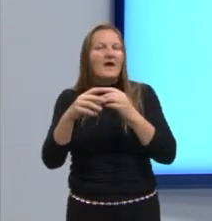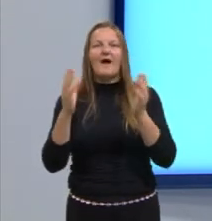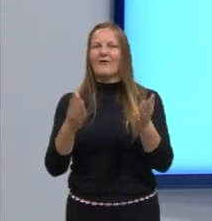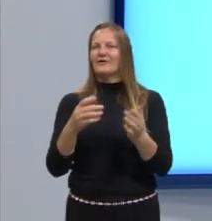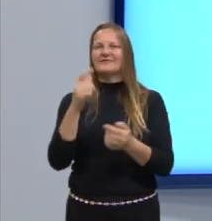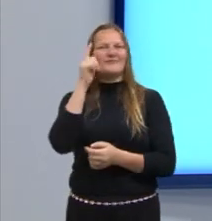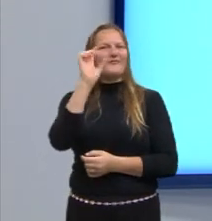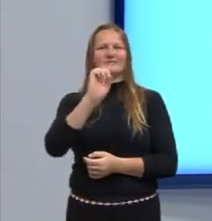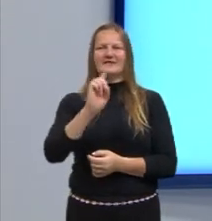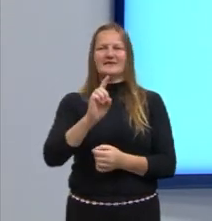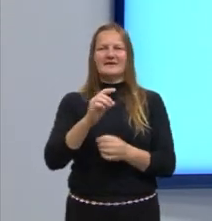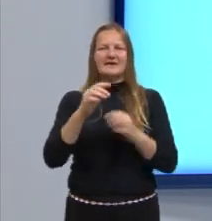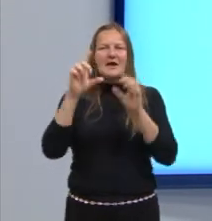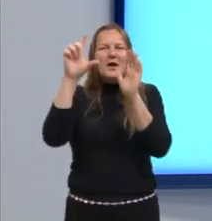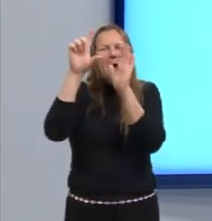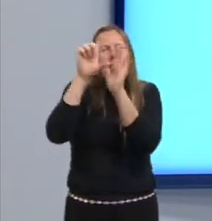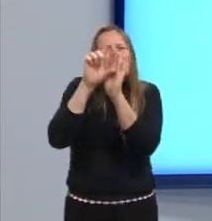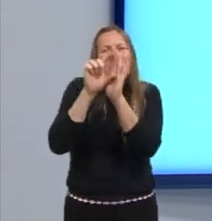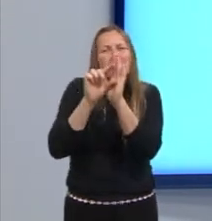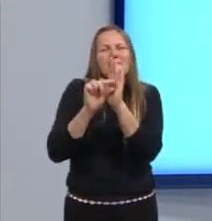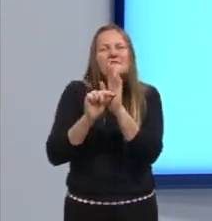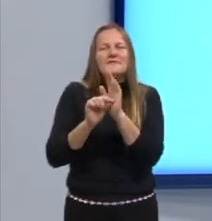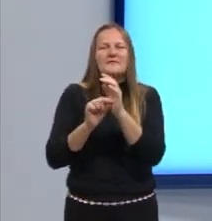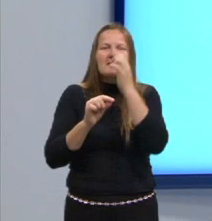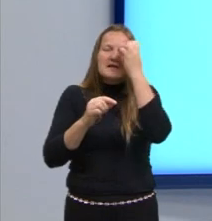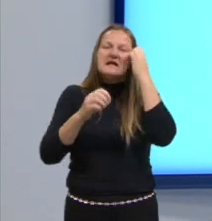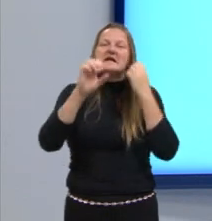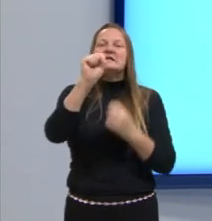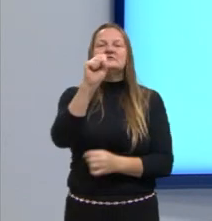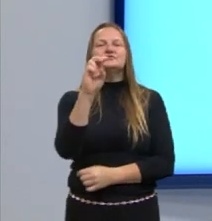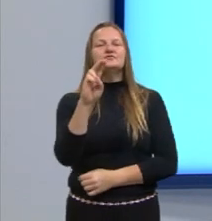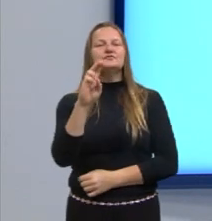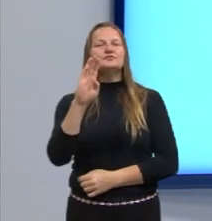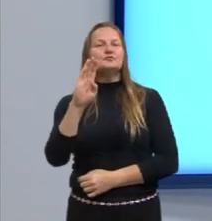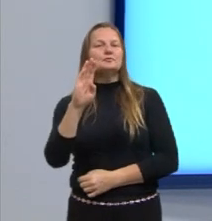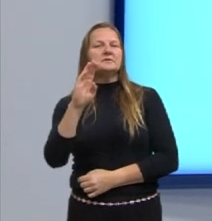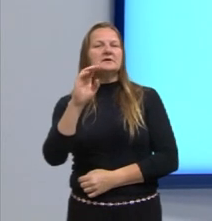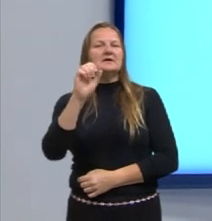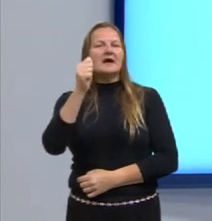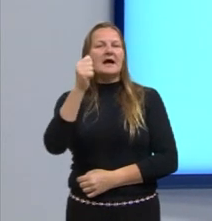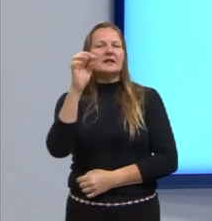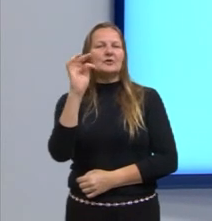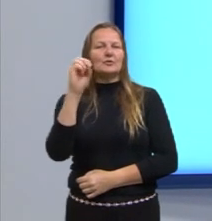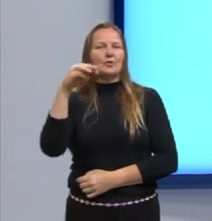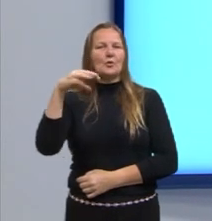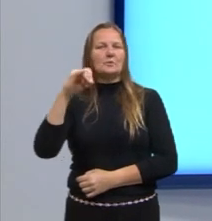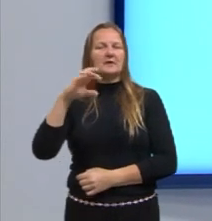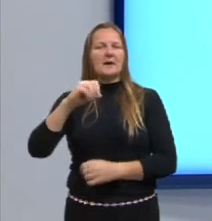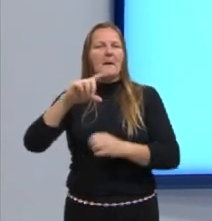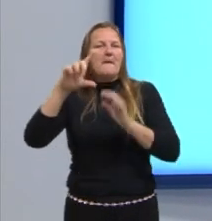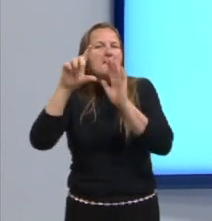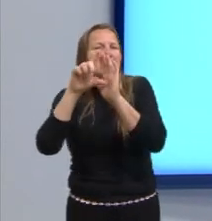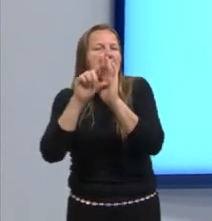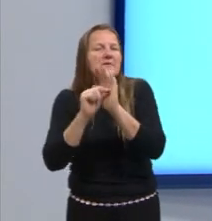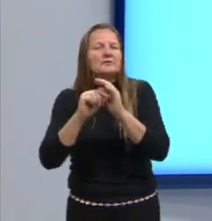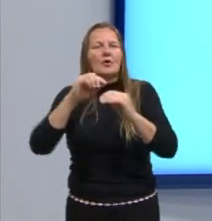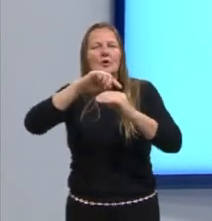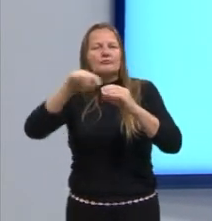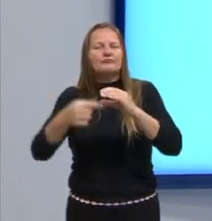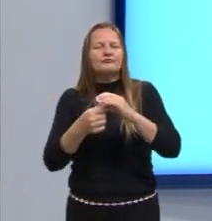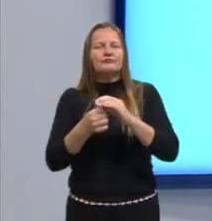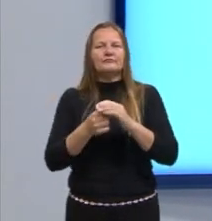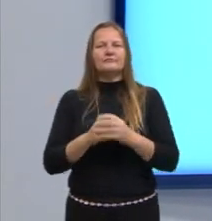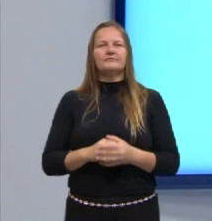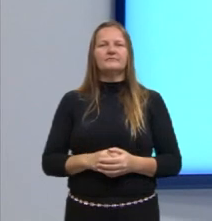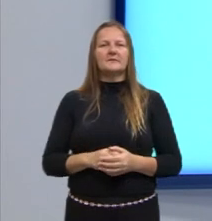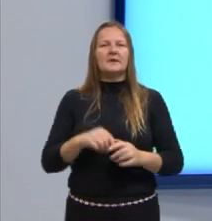não consegue a gente tá falando em escala atômica e sub atômica menores que o átomo né então é a física dos componentes da